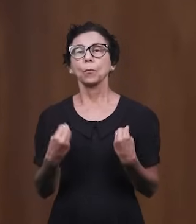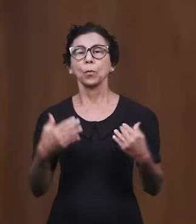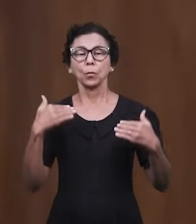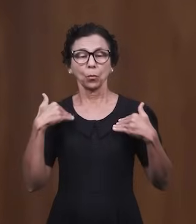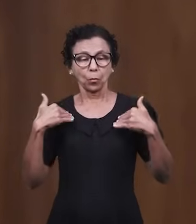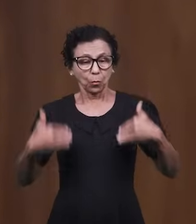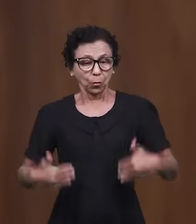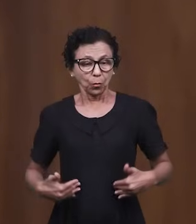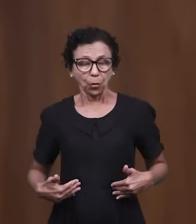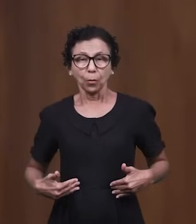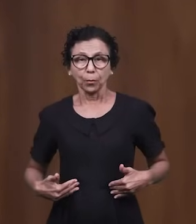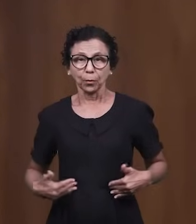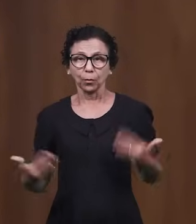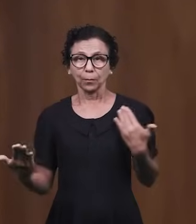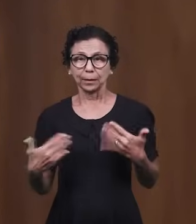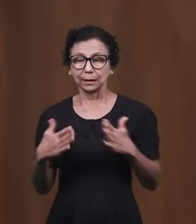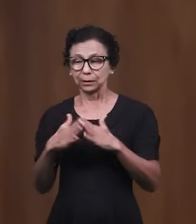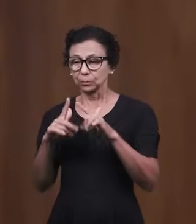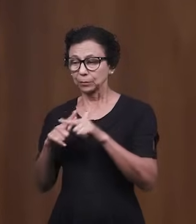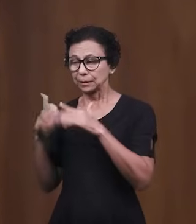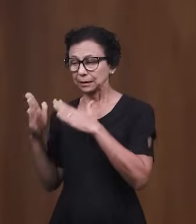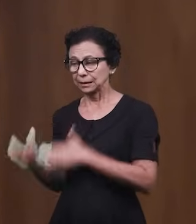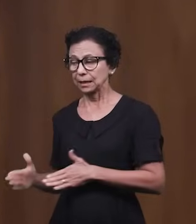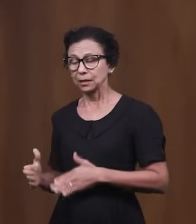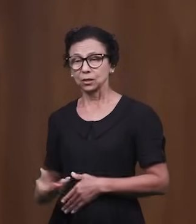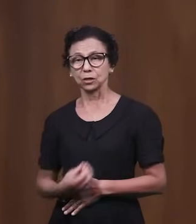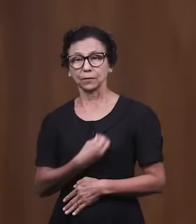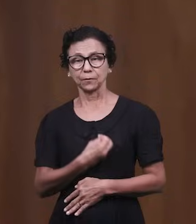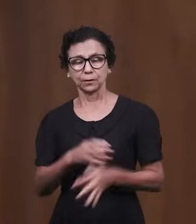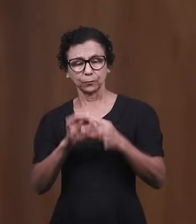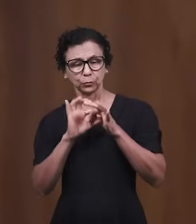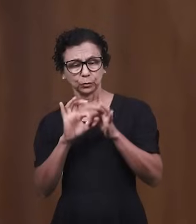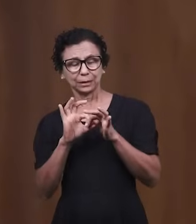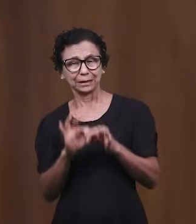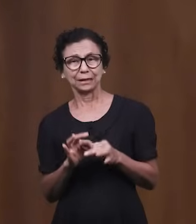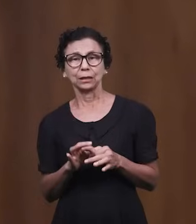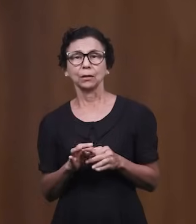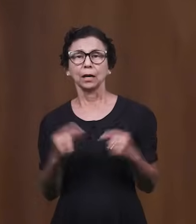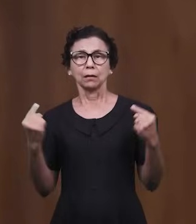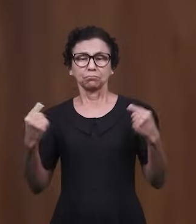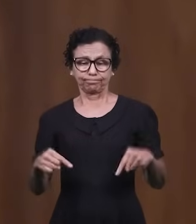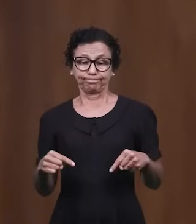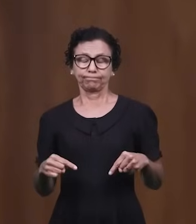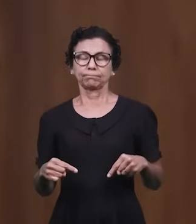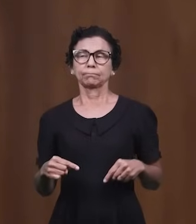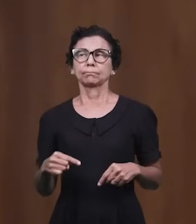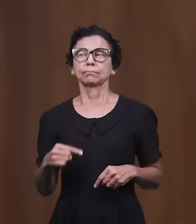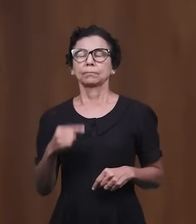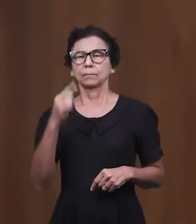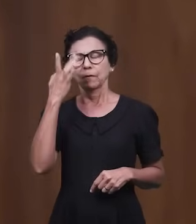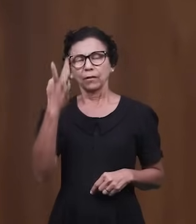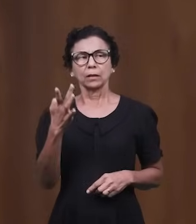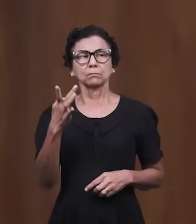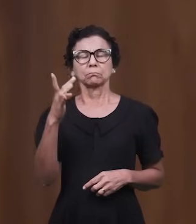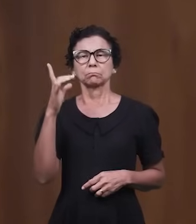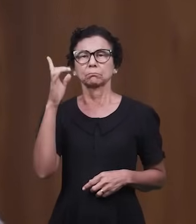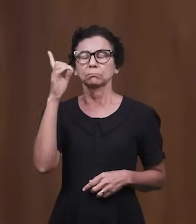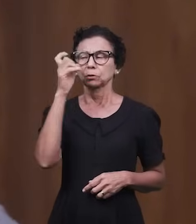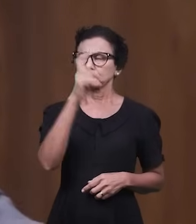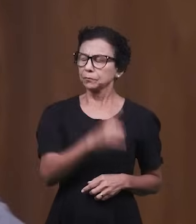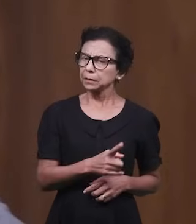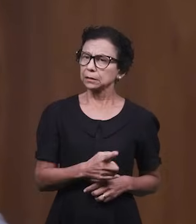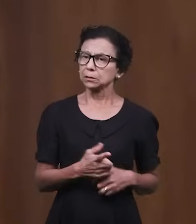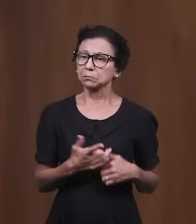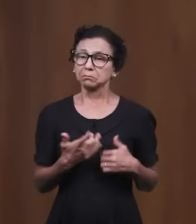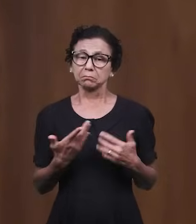vivo. Para se manter isso é um grande desafio. É fácil? É difícil? Não é uma pergunta